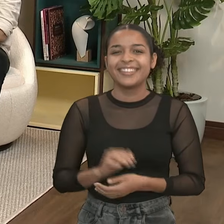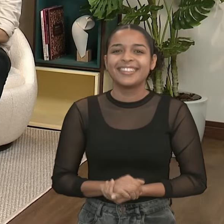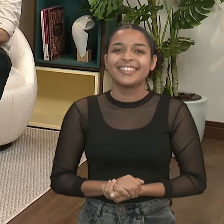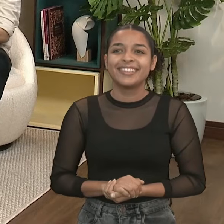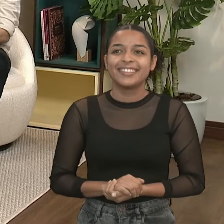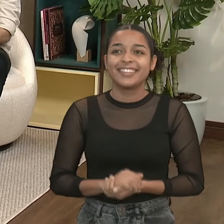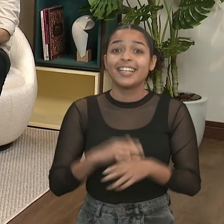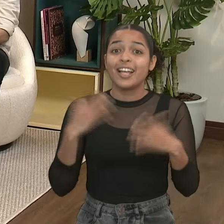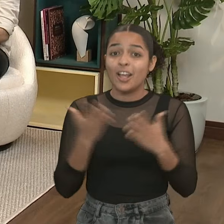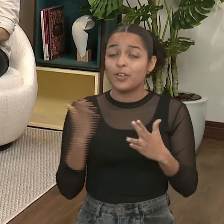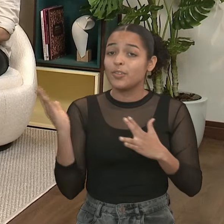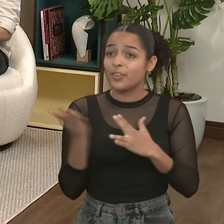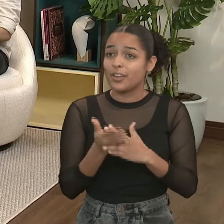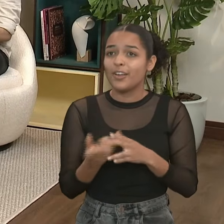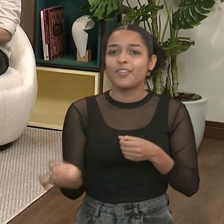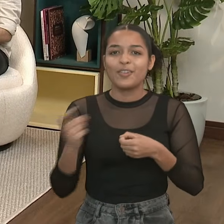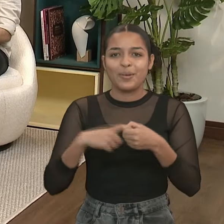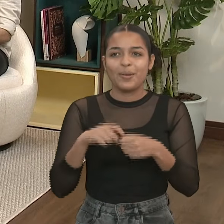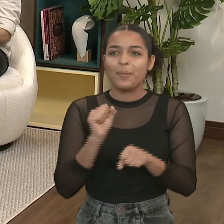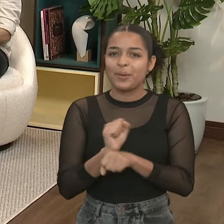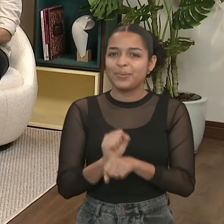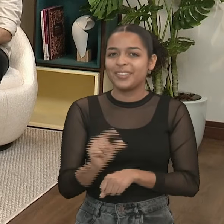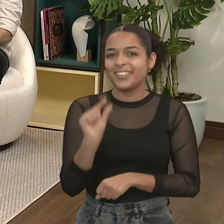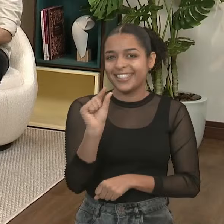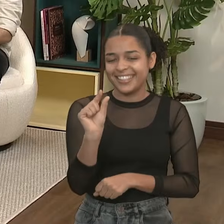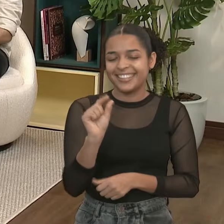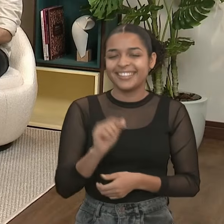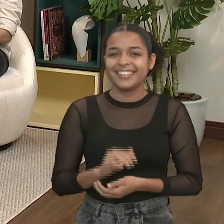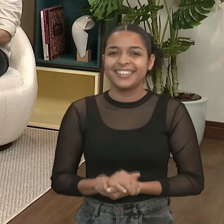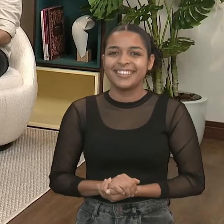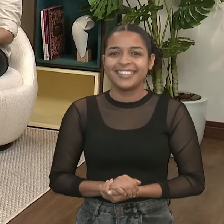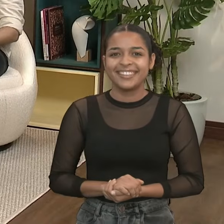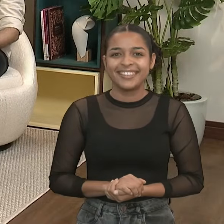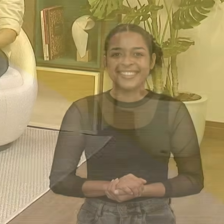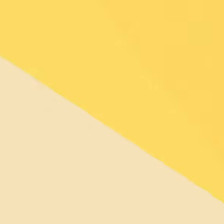para um rápido intervalo e daqui a pouquinho a gente volta trazendo muito mais para você. Não saia daí.